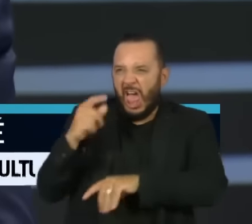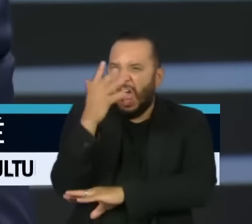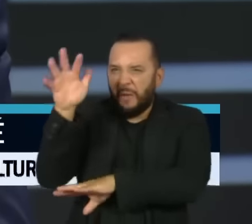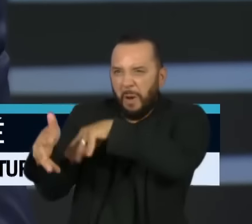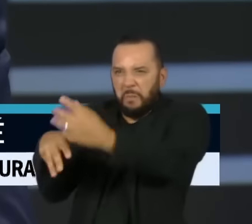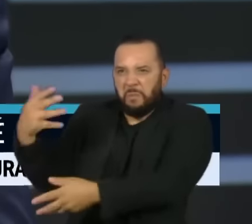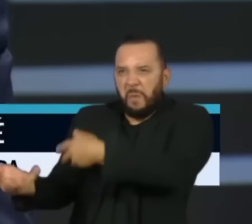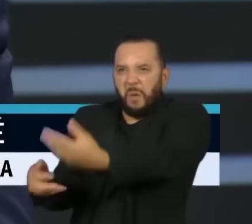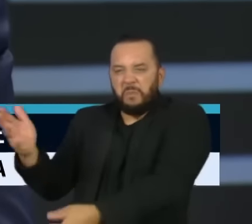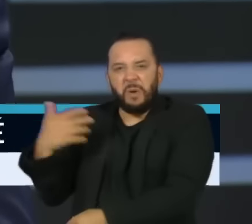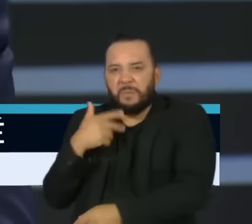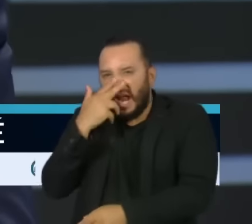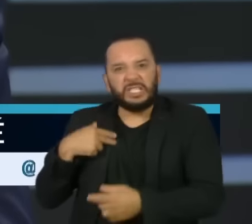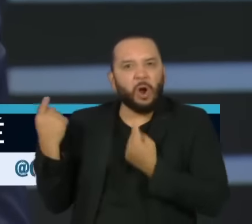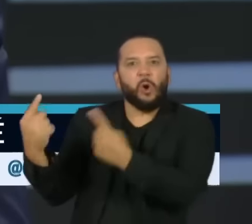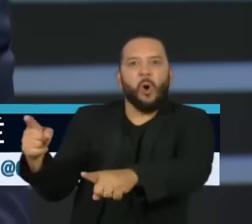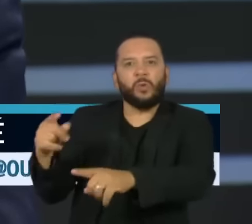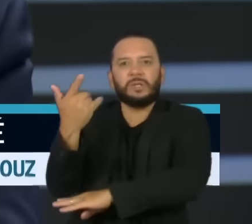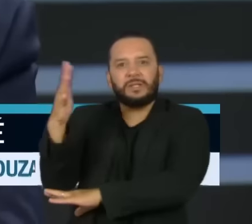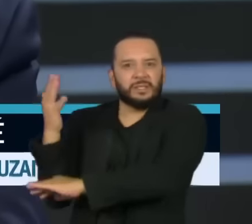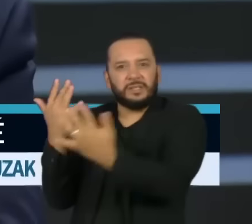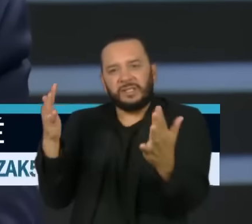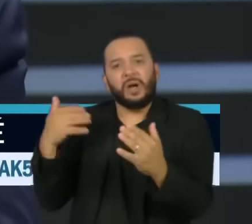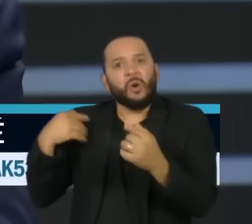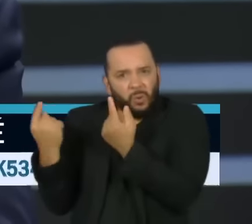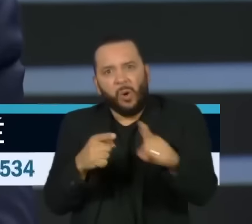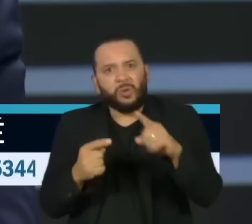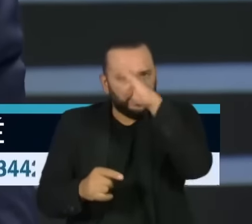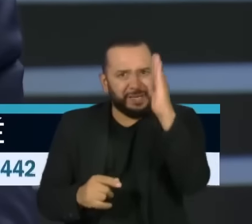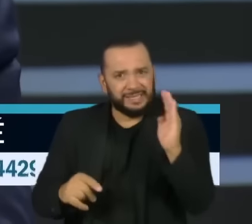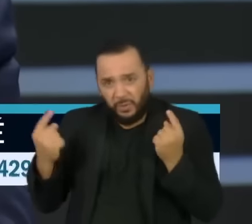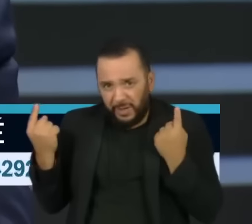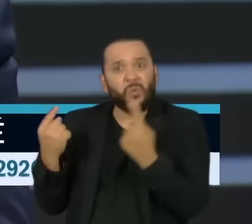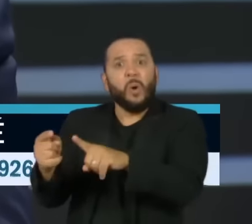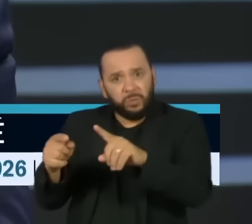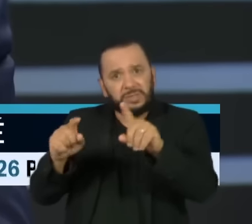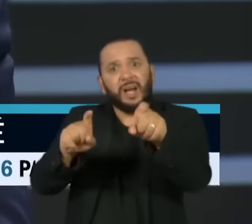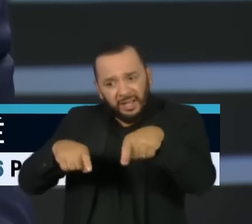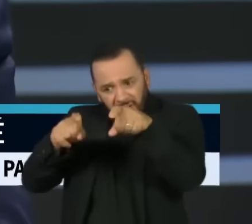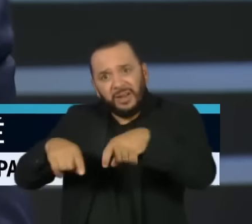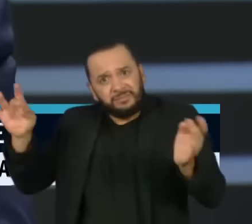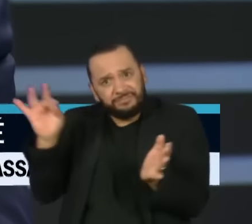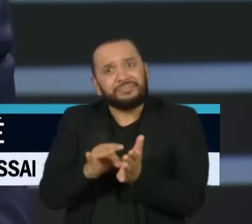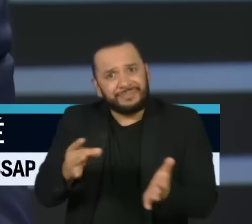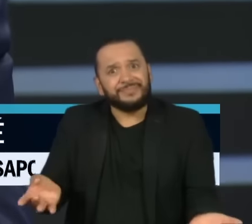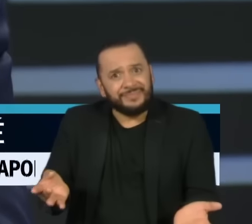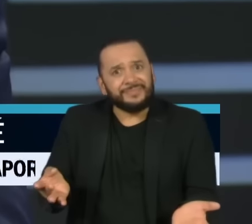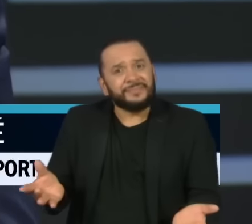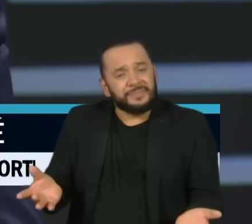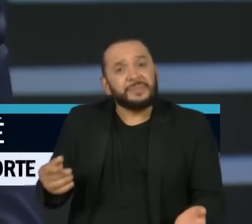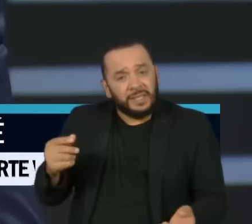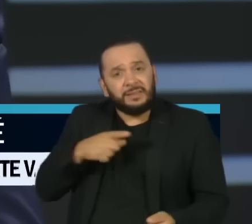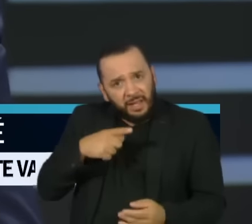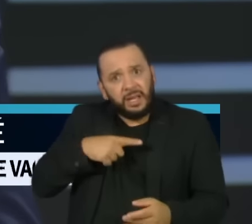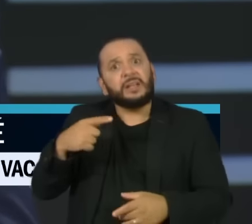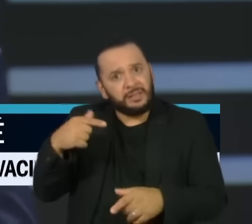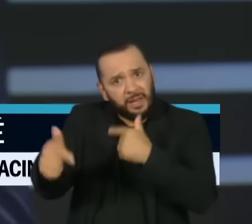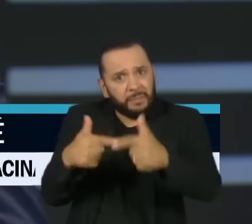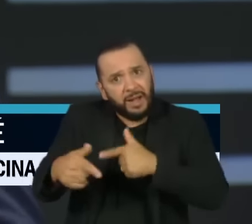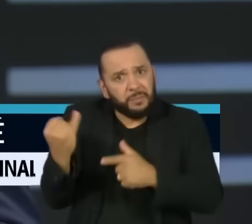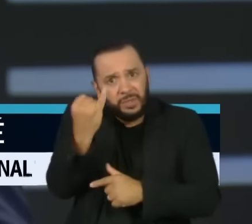agem contra o meio ambiente, contra o país e contra o agronegócio, que tem um trabalho que sabe que é da importância da conservação